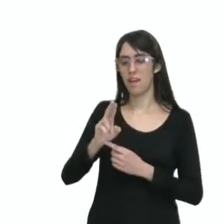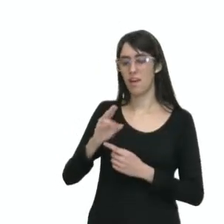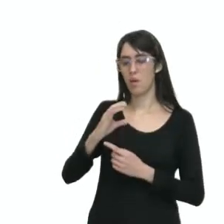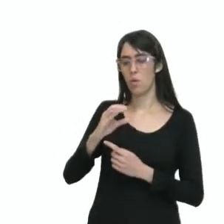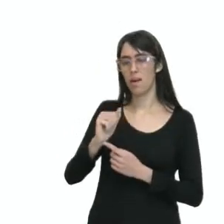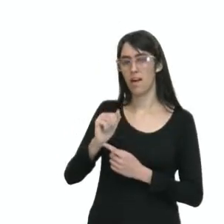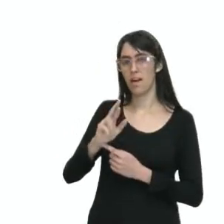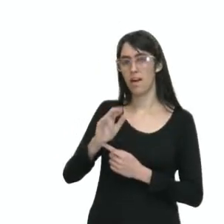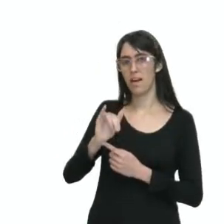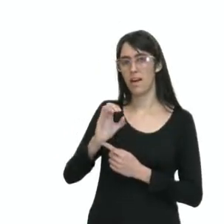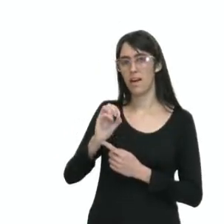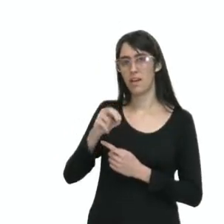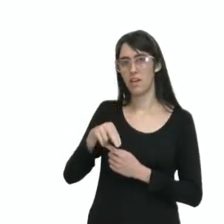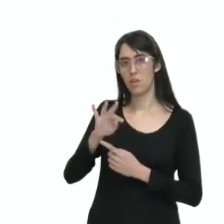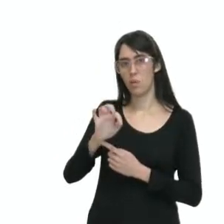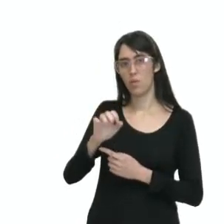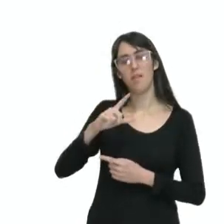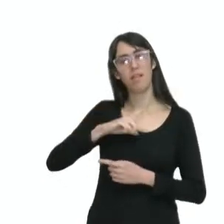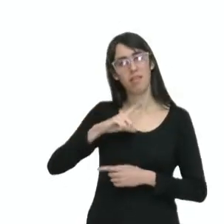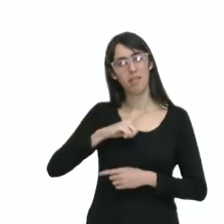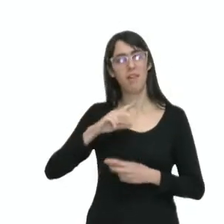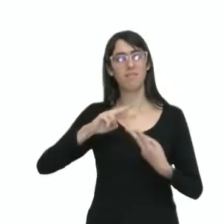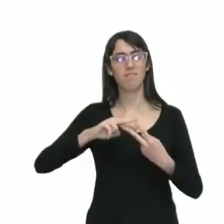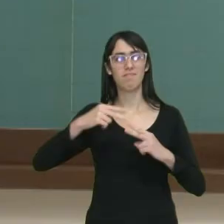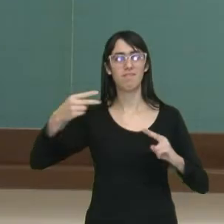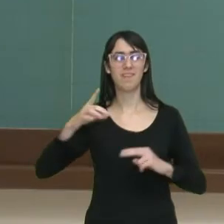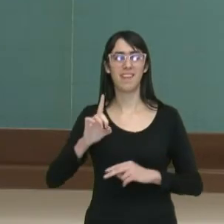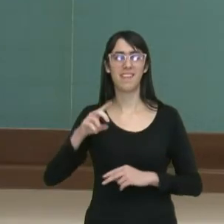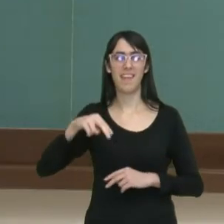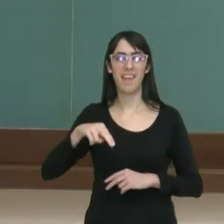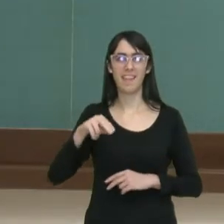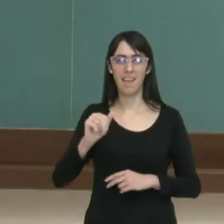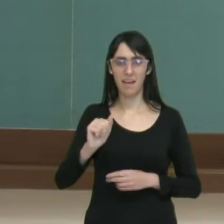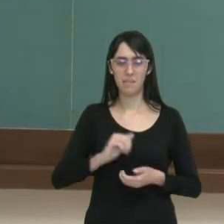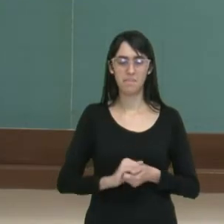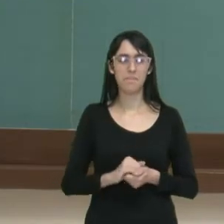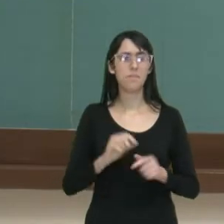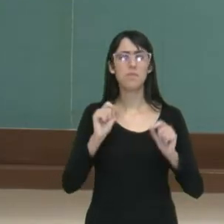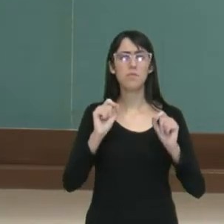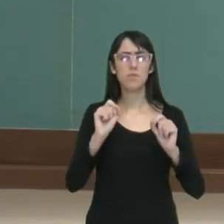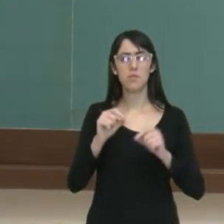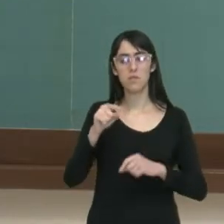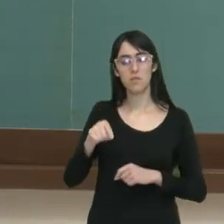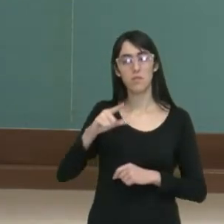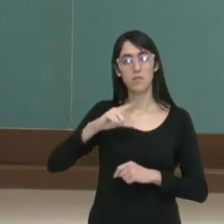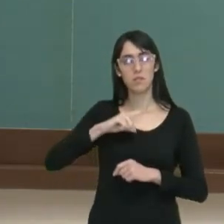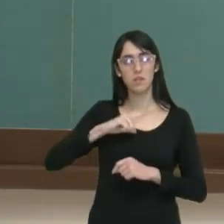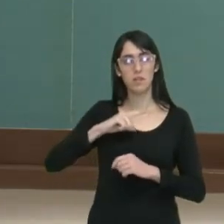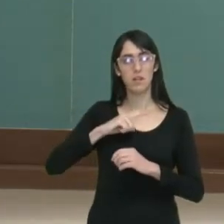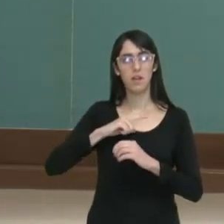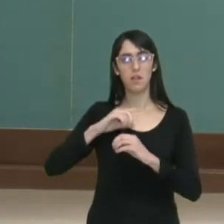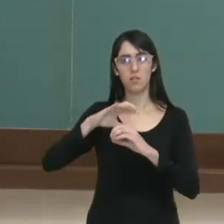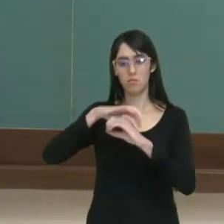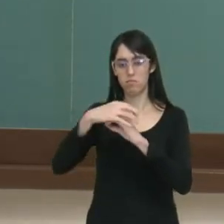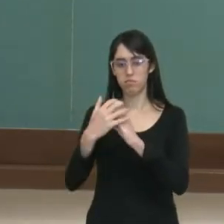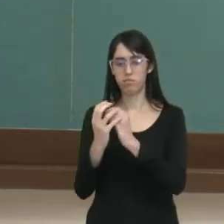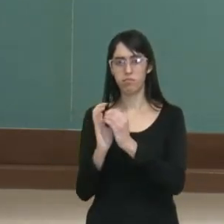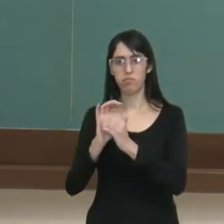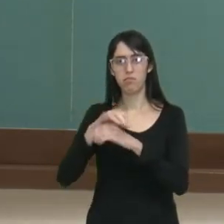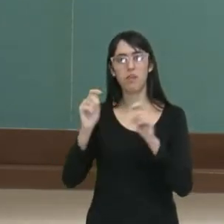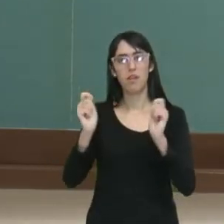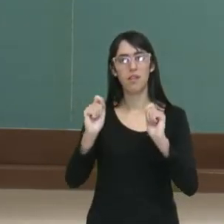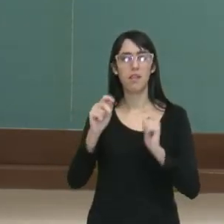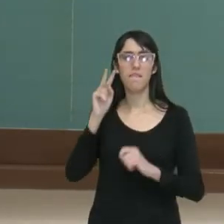que contém o DNA. É delimitado por um envoltório nuclear. Então, aqui a gente